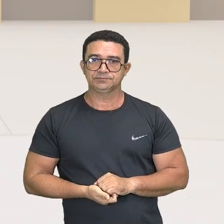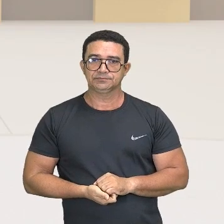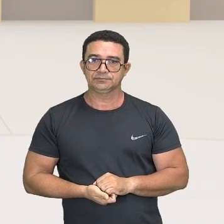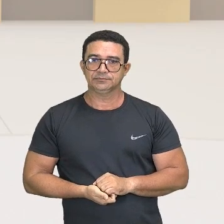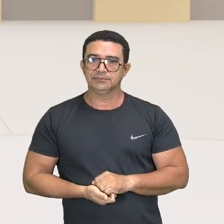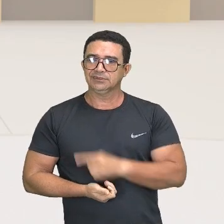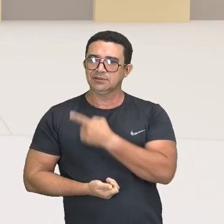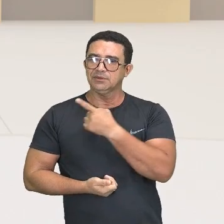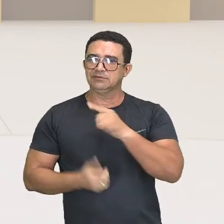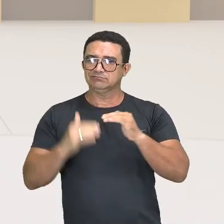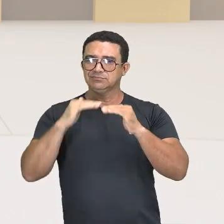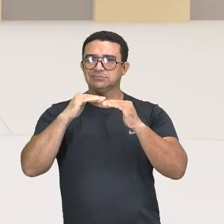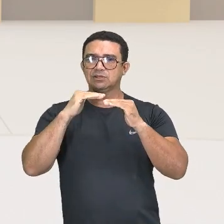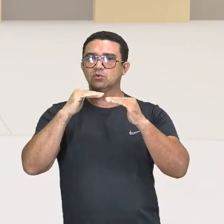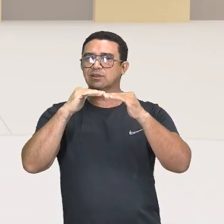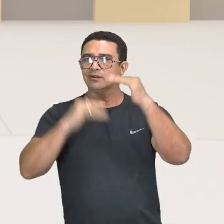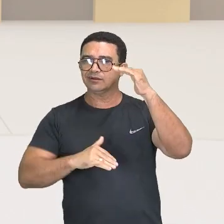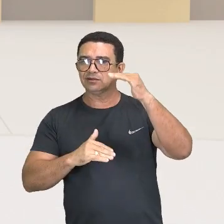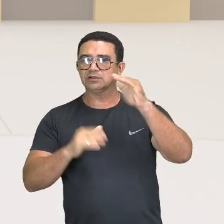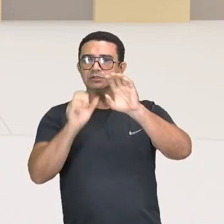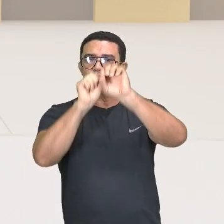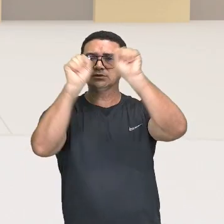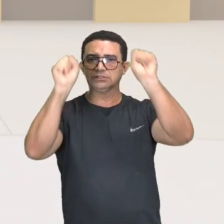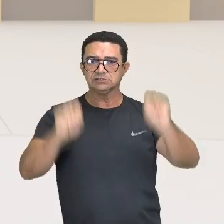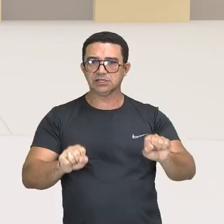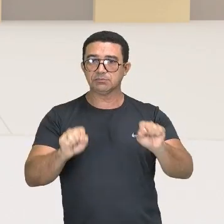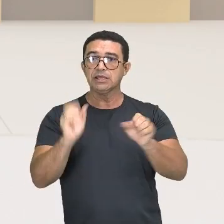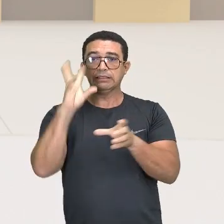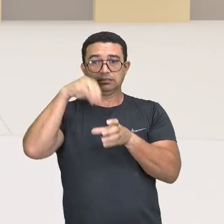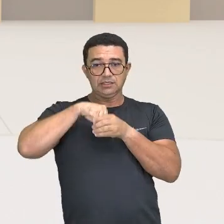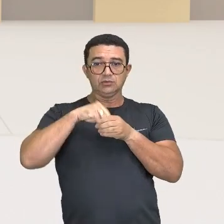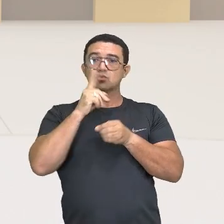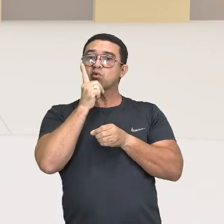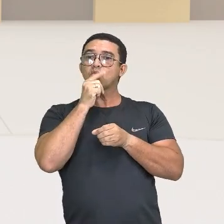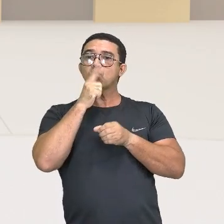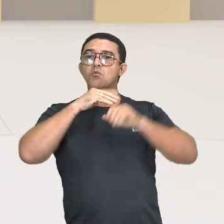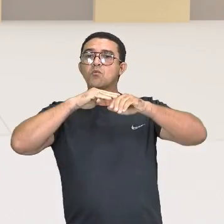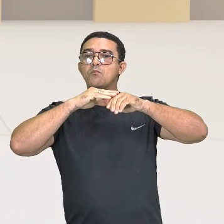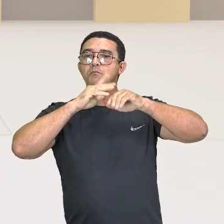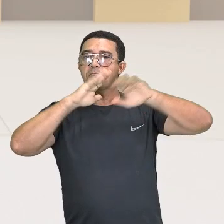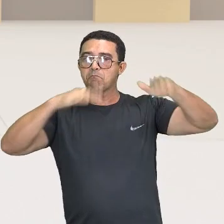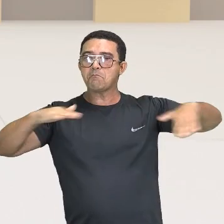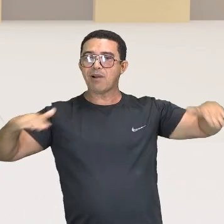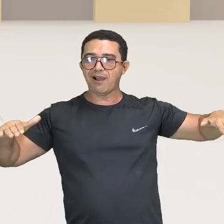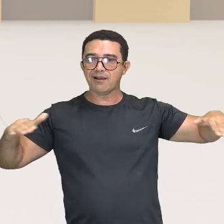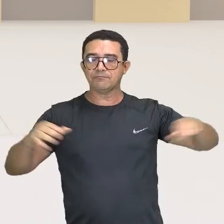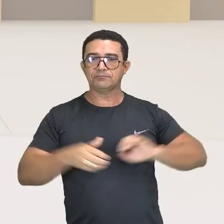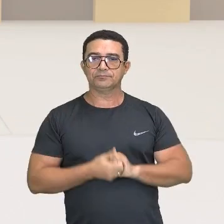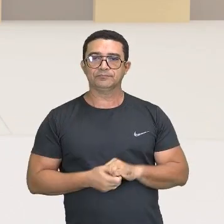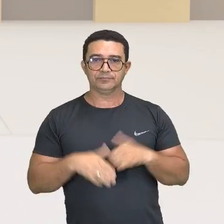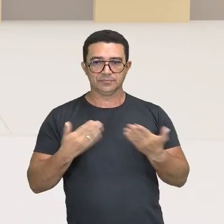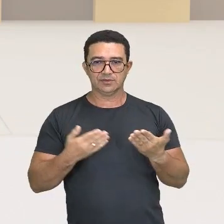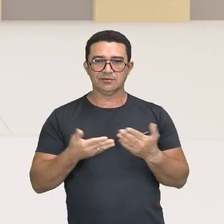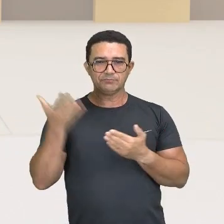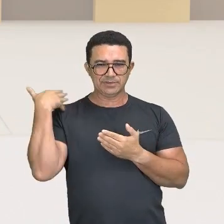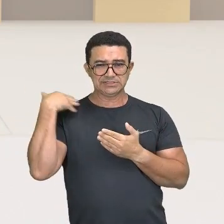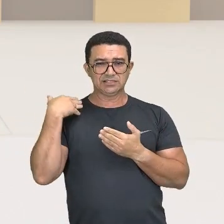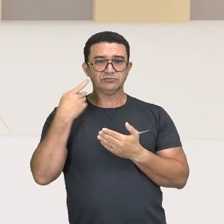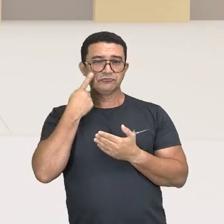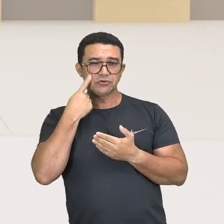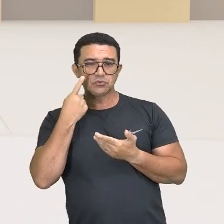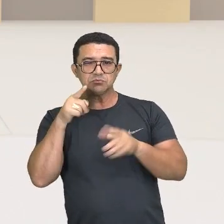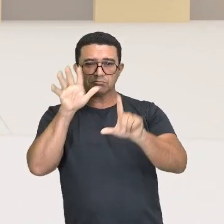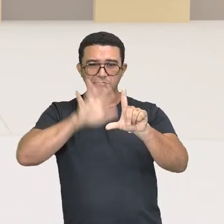um desequilíbrio nos ecossistemas marinhos, né? Nós vimos agora há pouco um exemplo de um rio, né, que é um